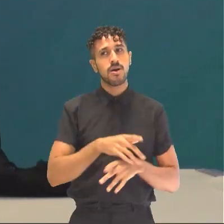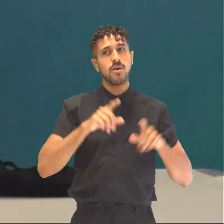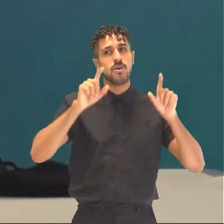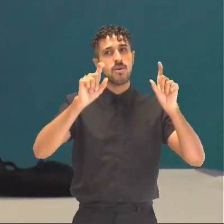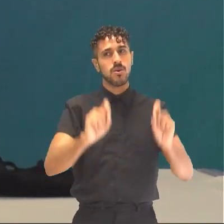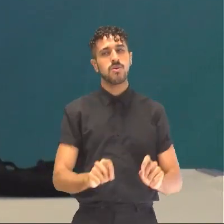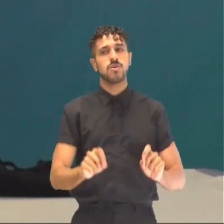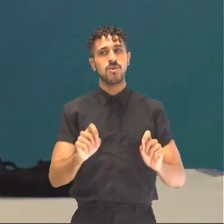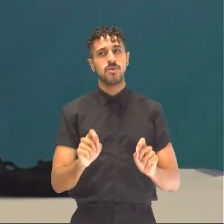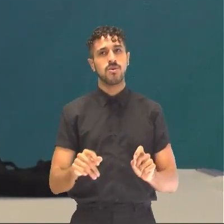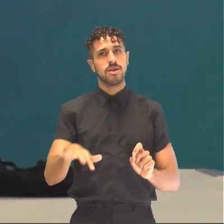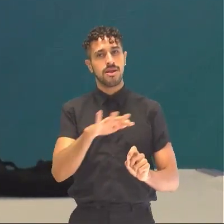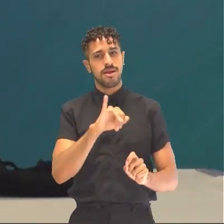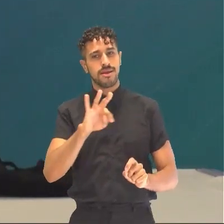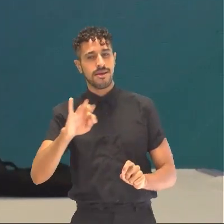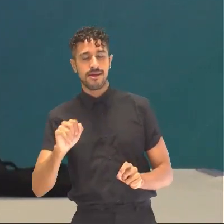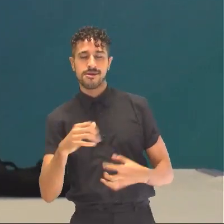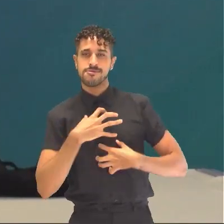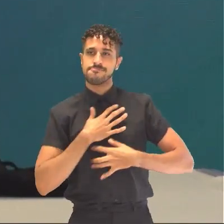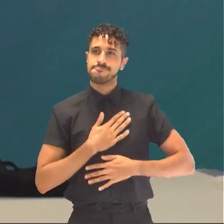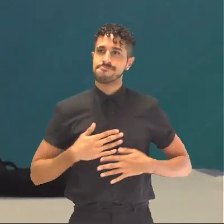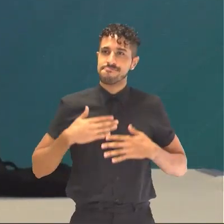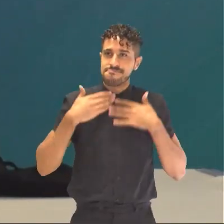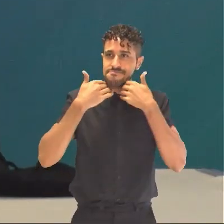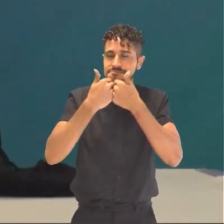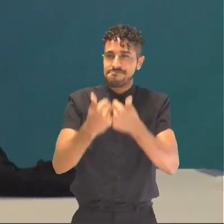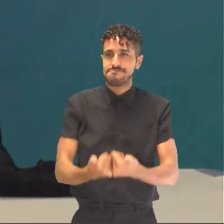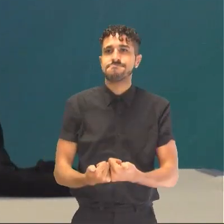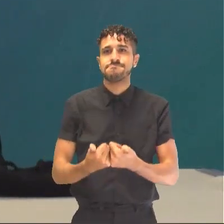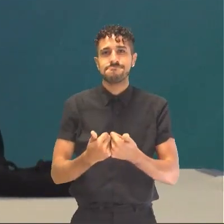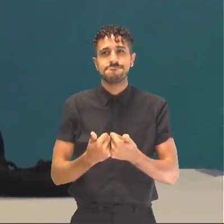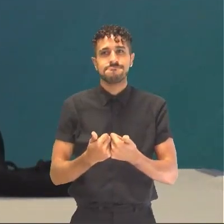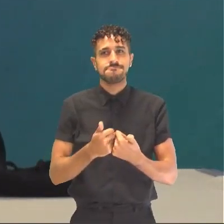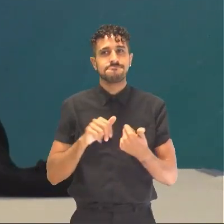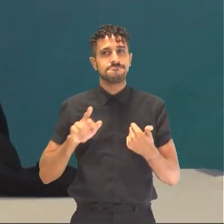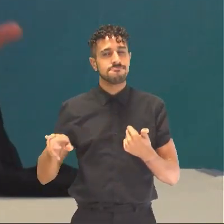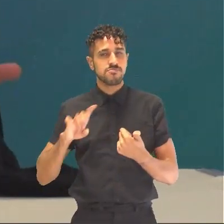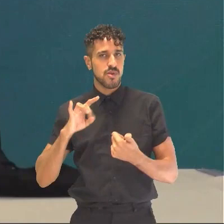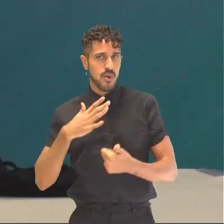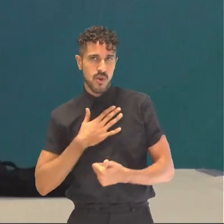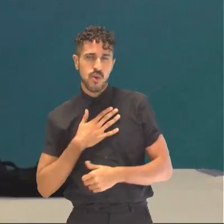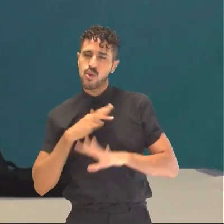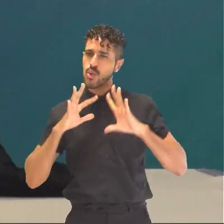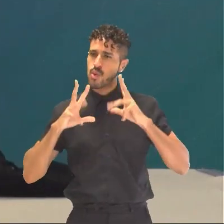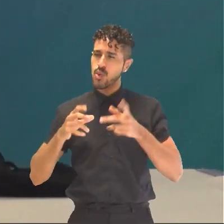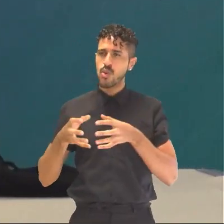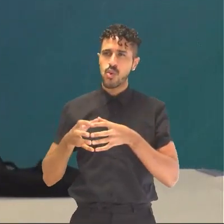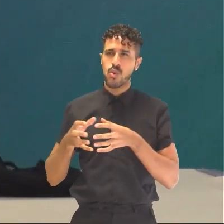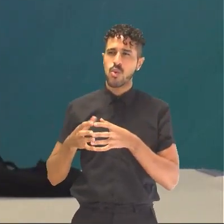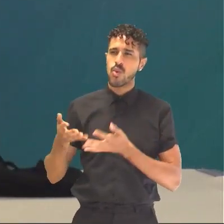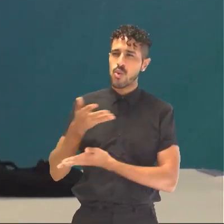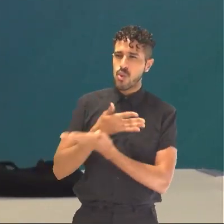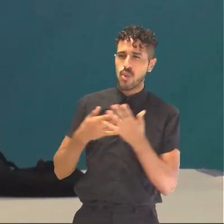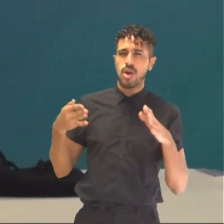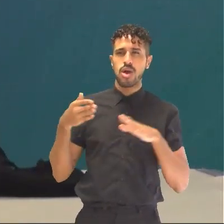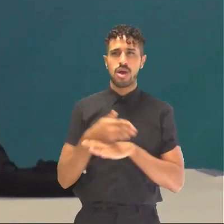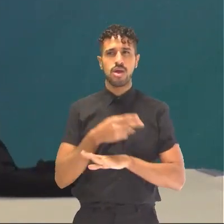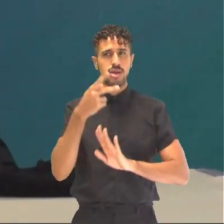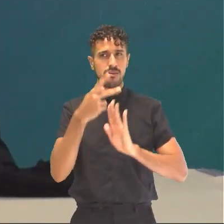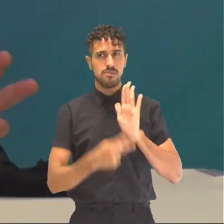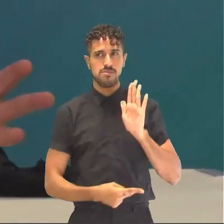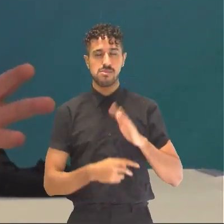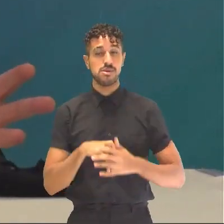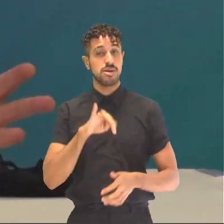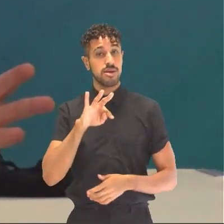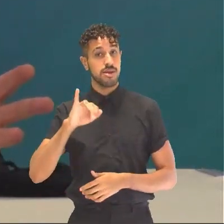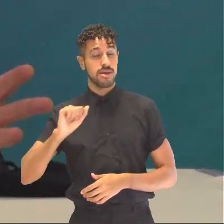agora pela parte do ITER, para mim é uma satisfação muito grande, não só a mim, mas toda a equipe, né, que está fazendo parte desse projeto.